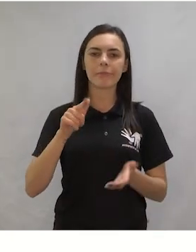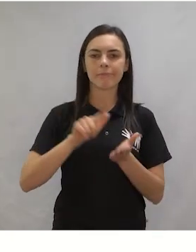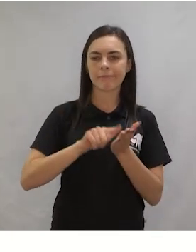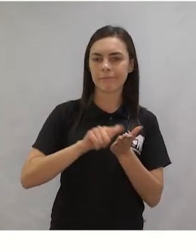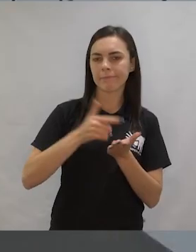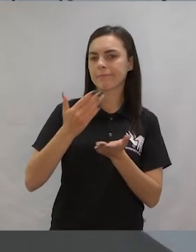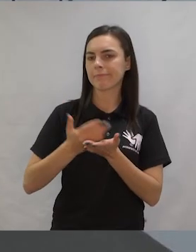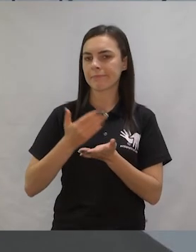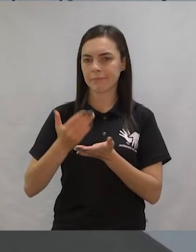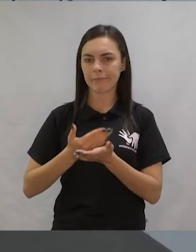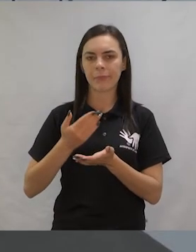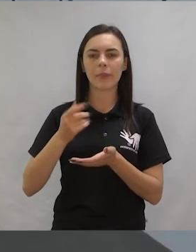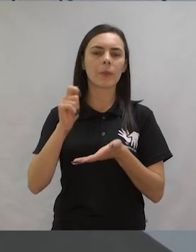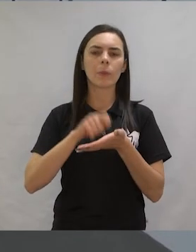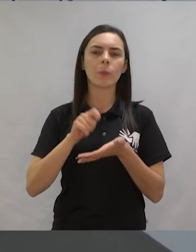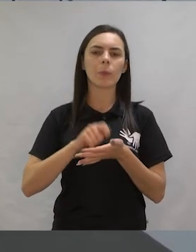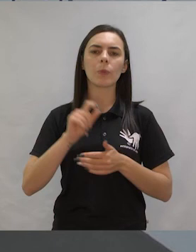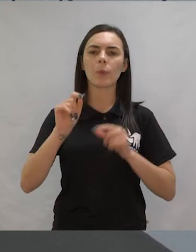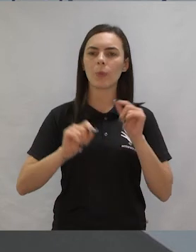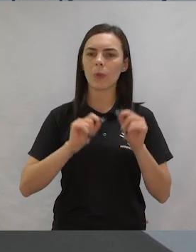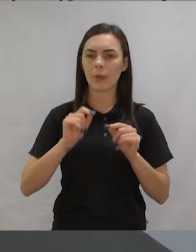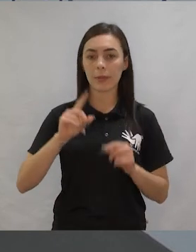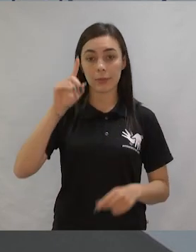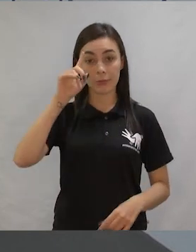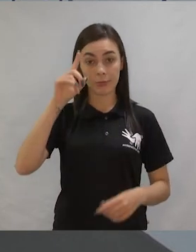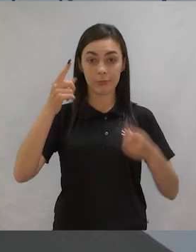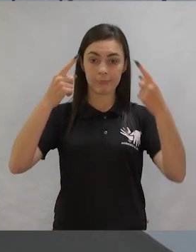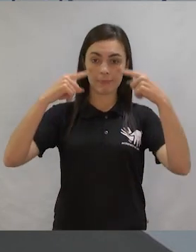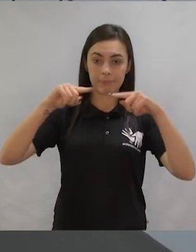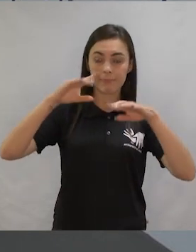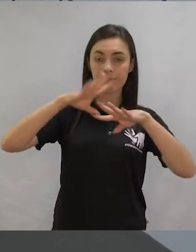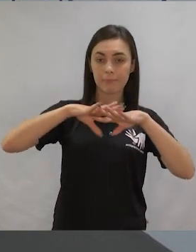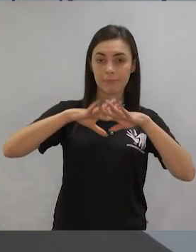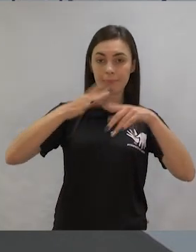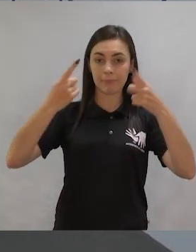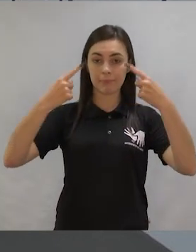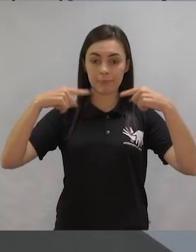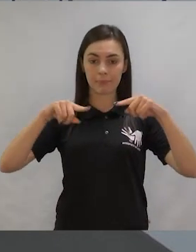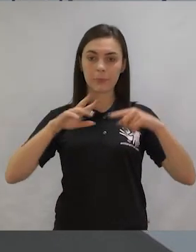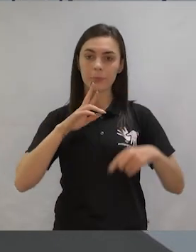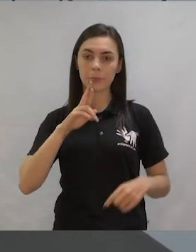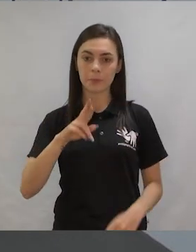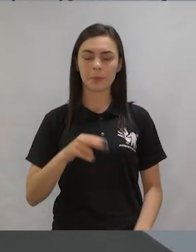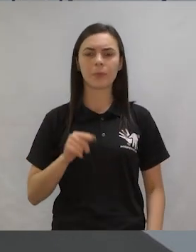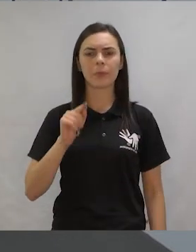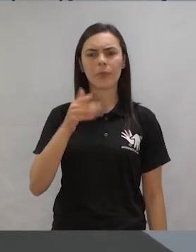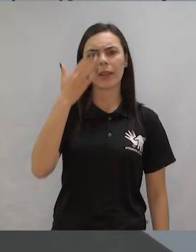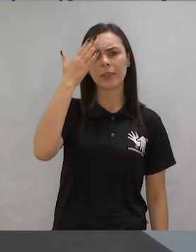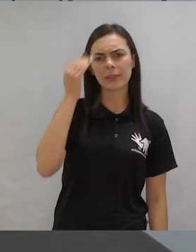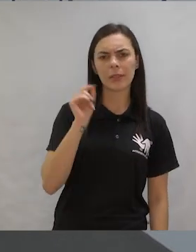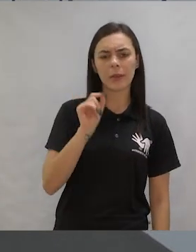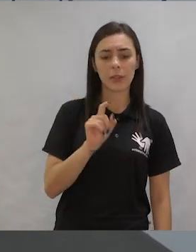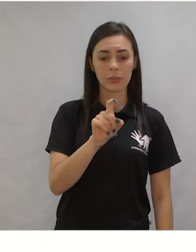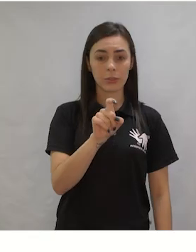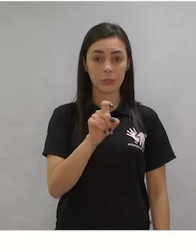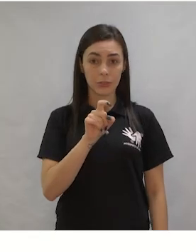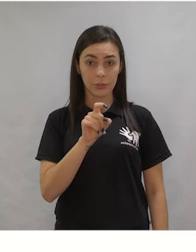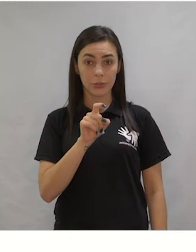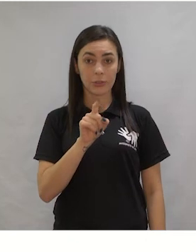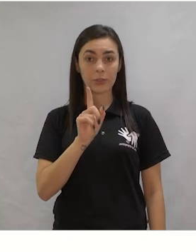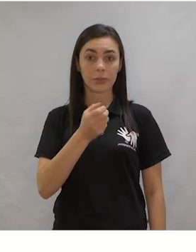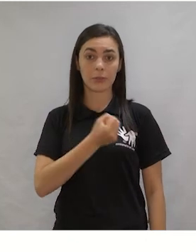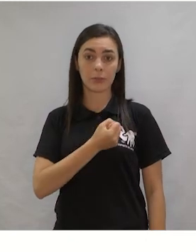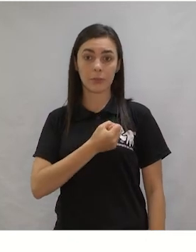folha de registro de vocês, colocar a data, matemática e responder. Sabendo que x é